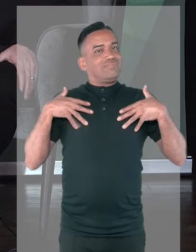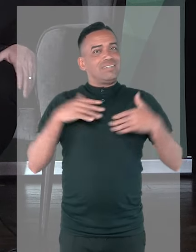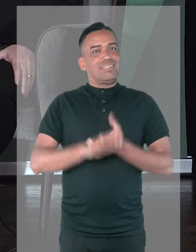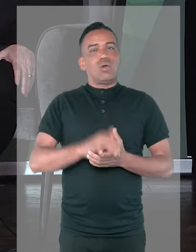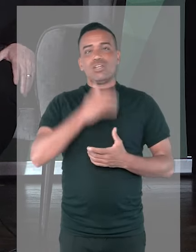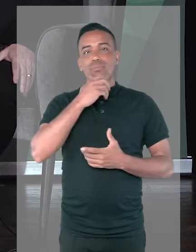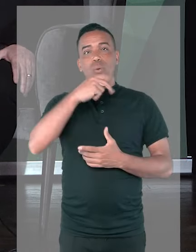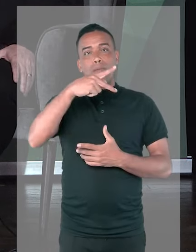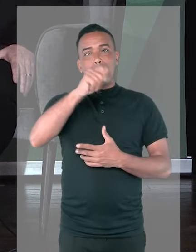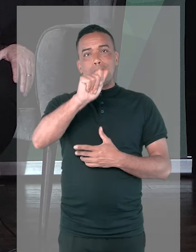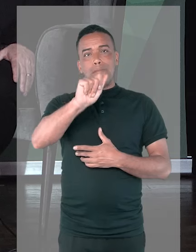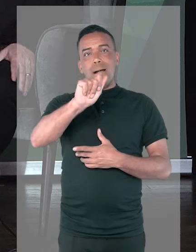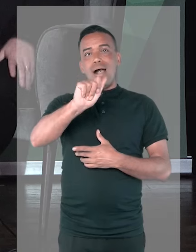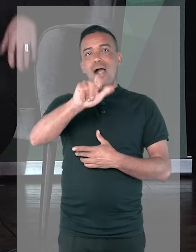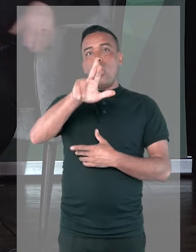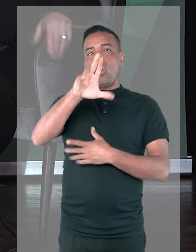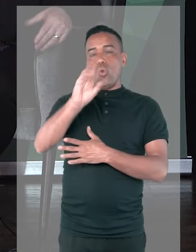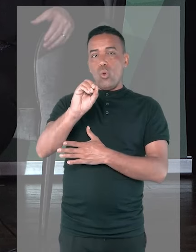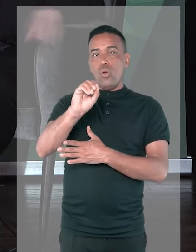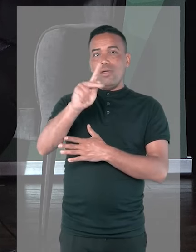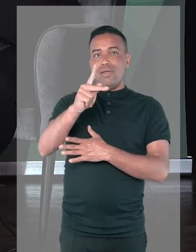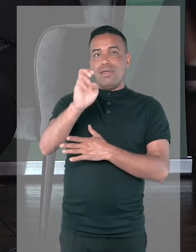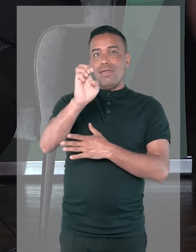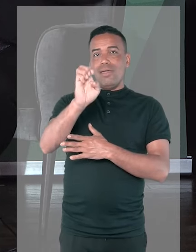Brito é um dos maiores tradutores brasileiros, né?